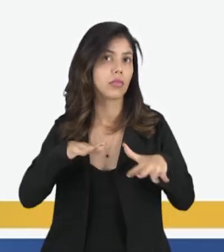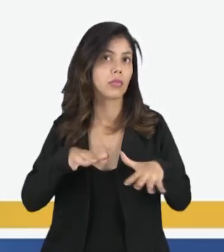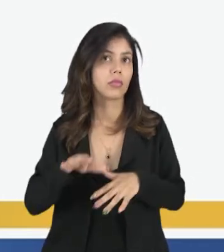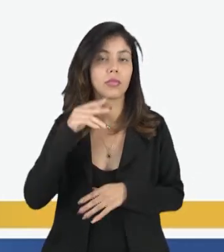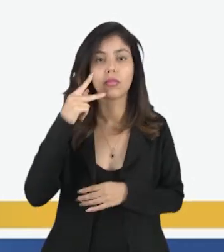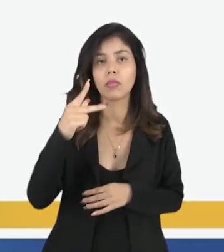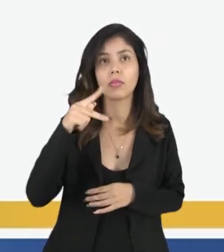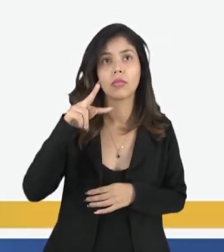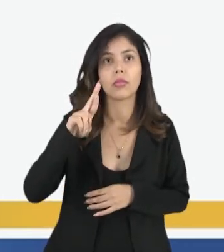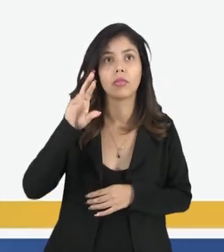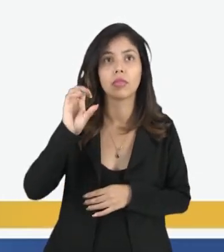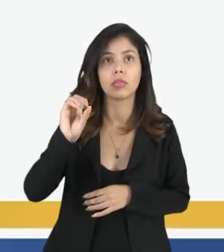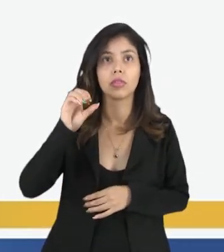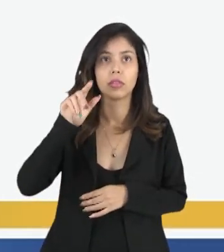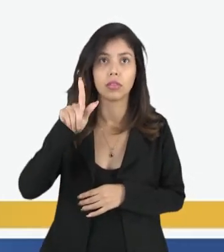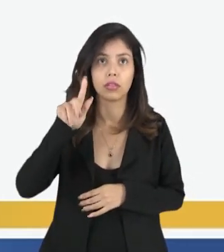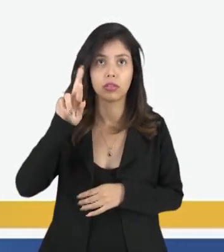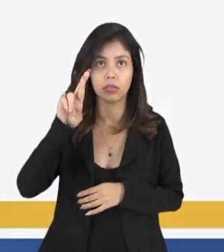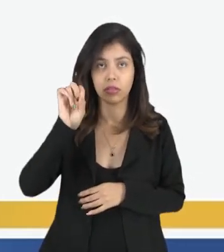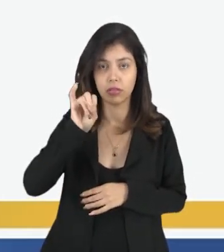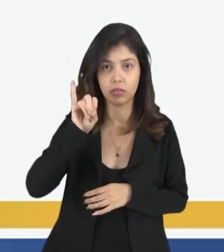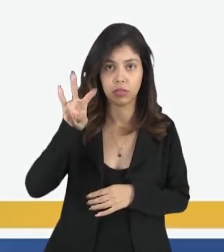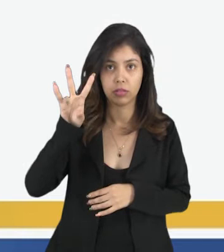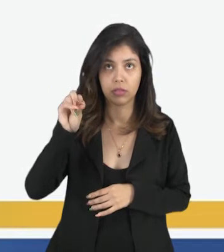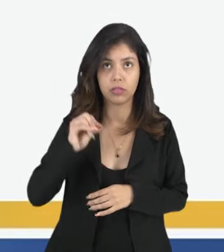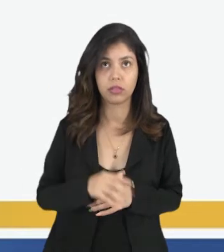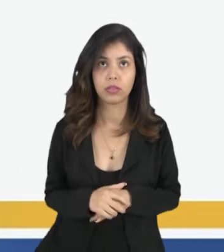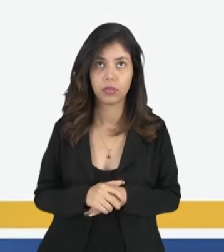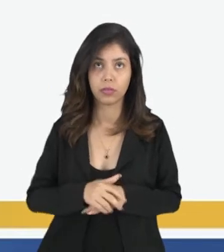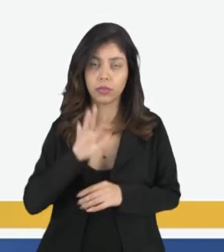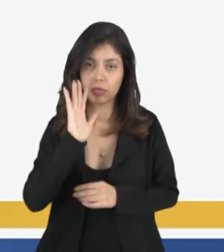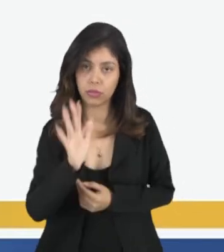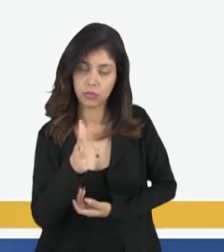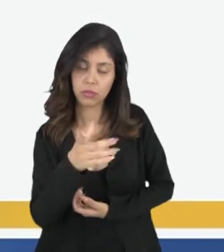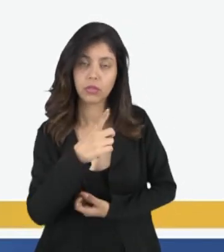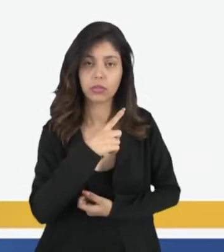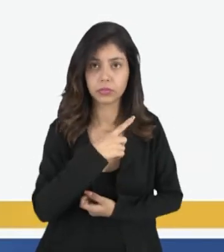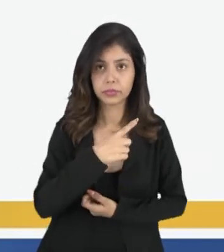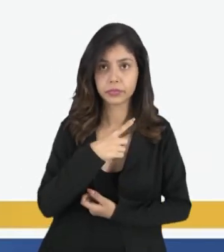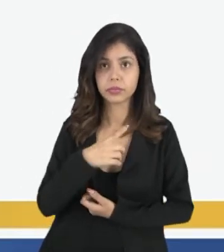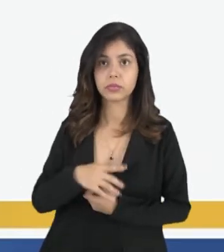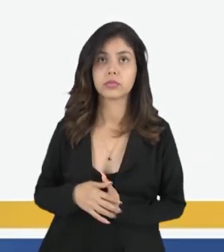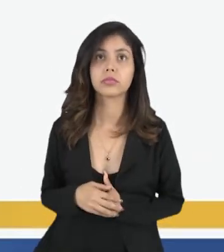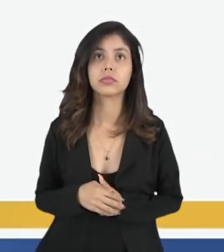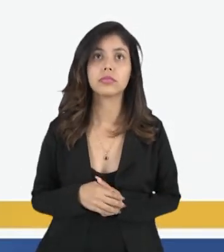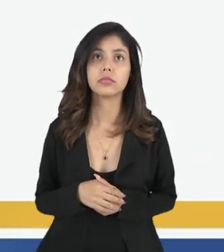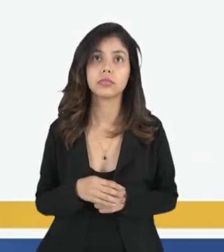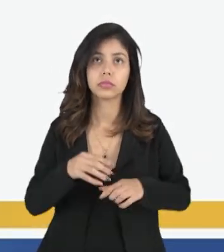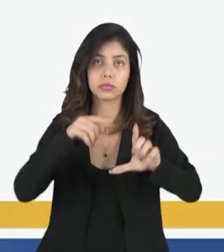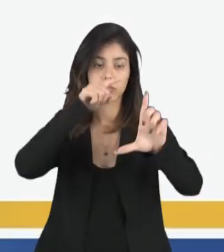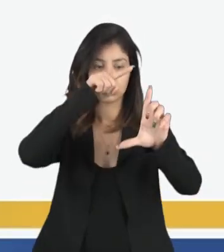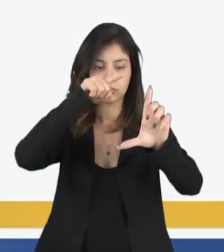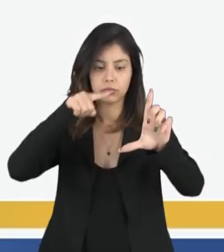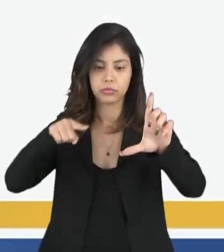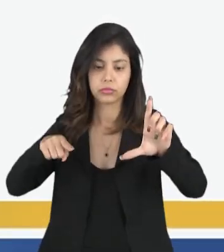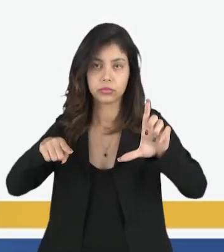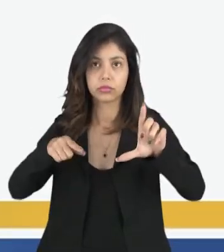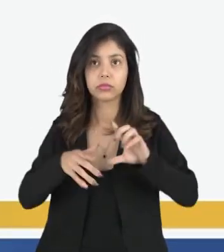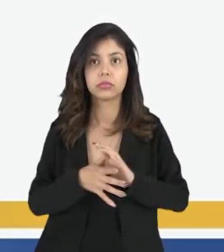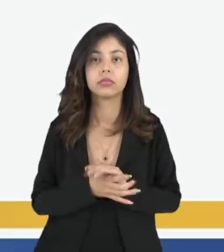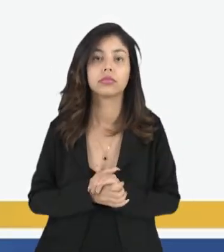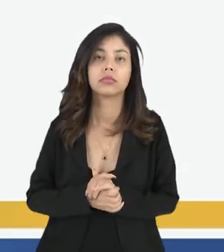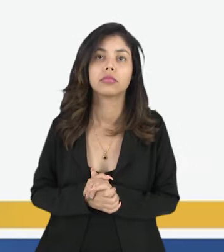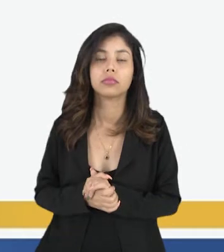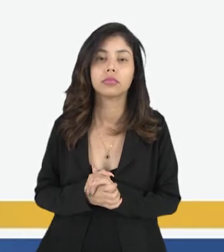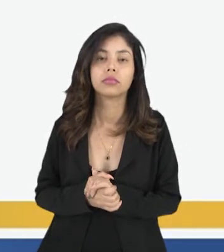uniforme progressivo. Já quando há um gráfico decrescente, ou